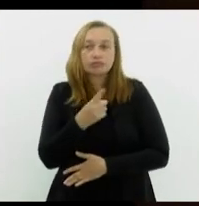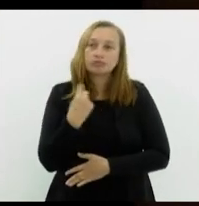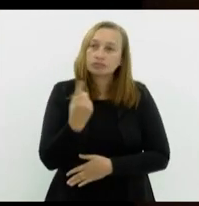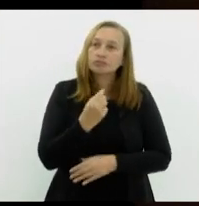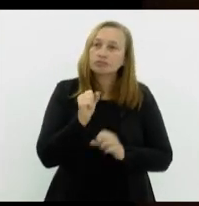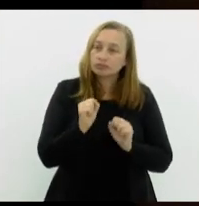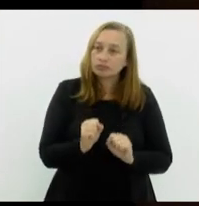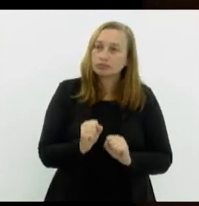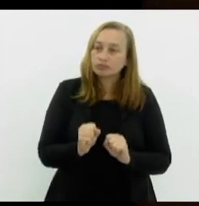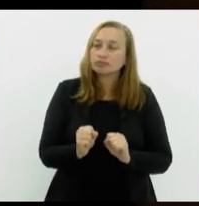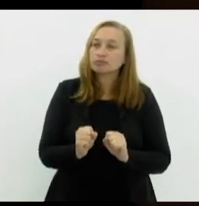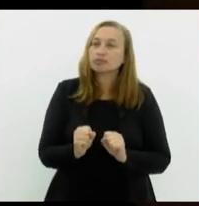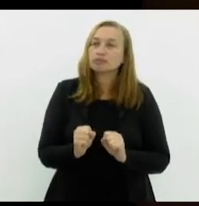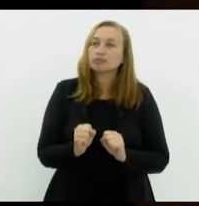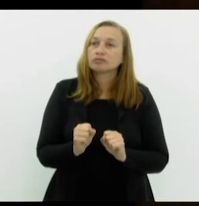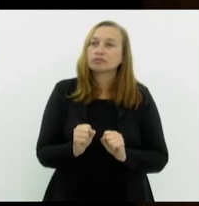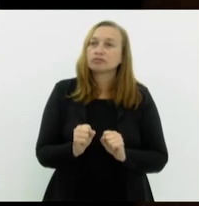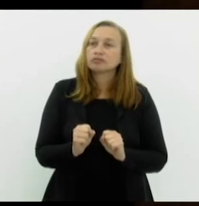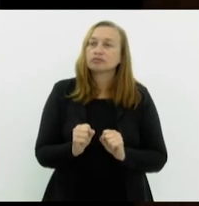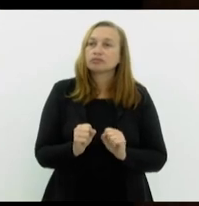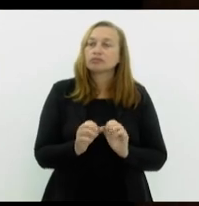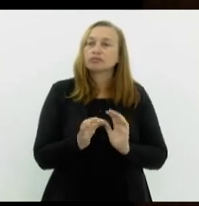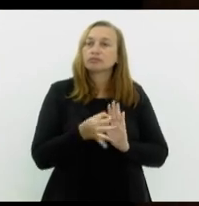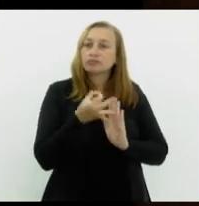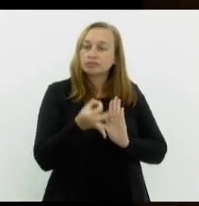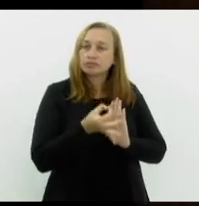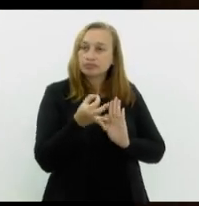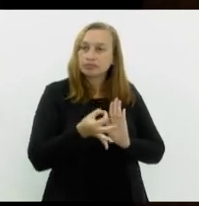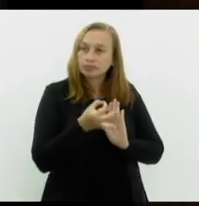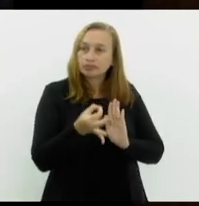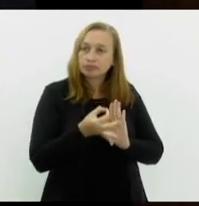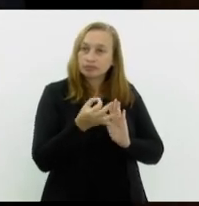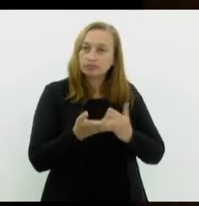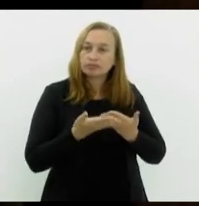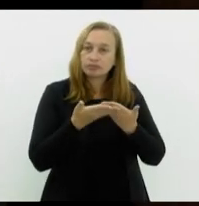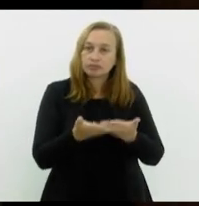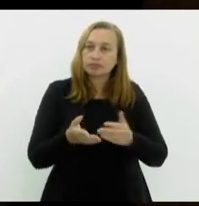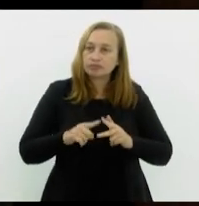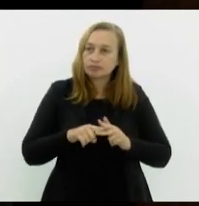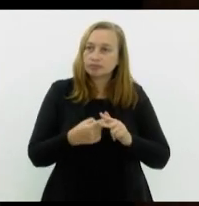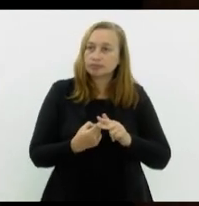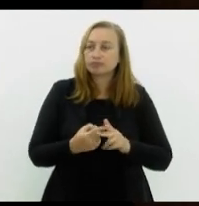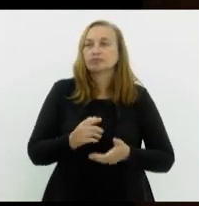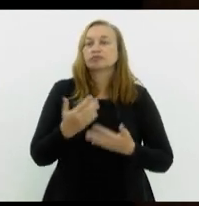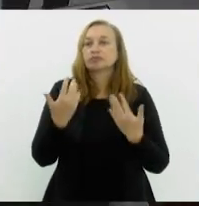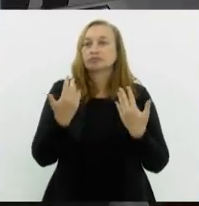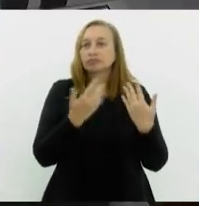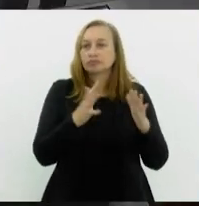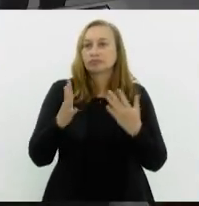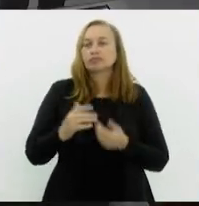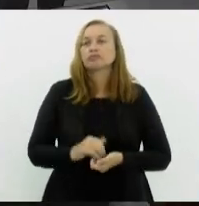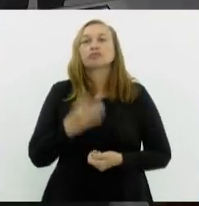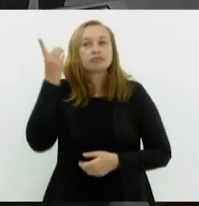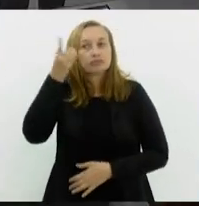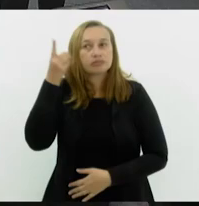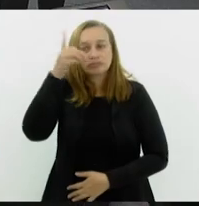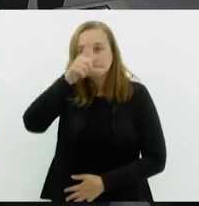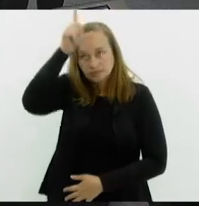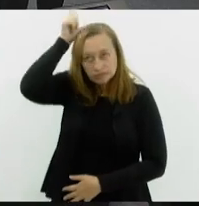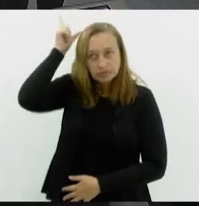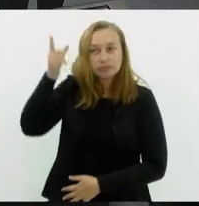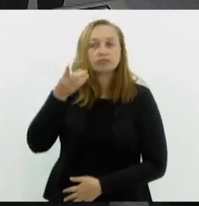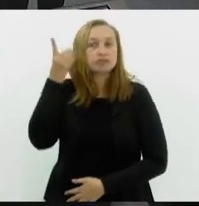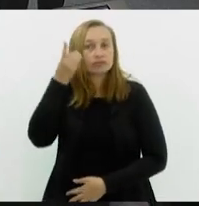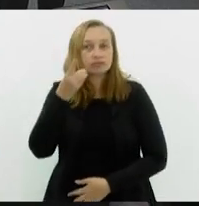partir daí, sugerir encaminhamentos para que algumas coisas sejam corrigidas. Deputado Luiz Paulo. Deputado